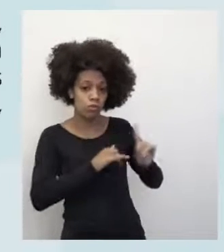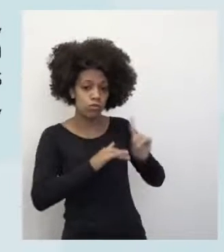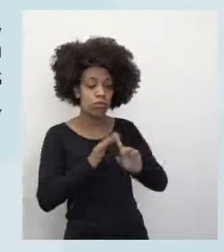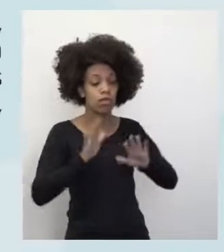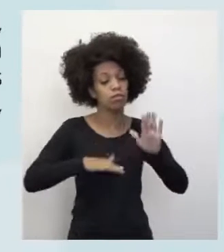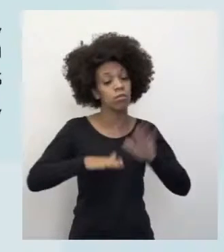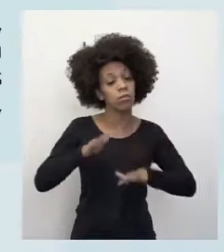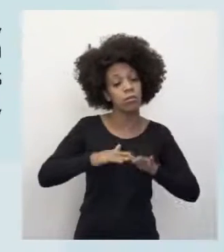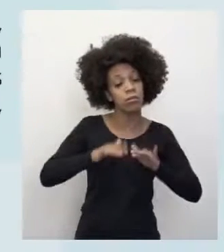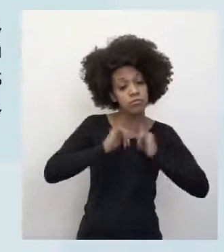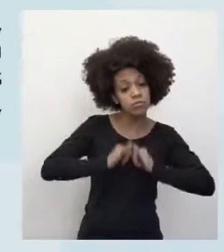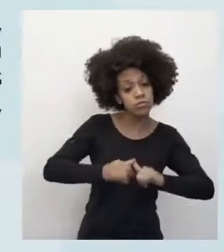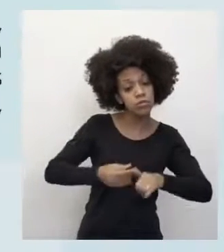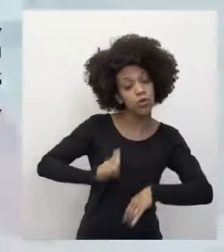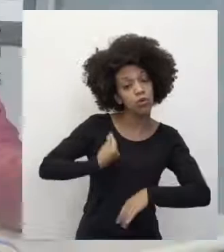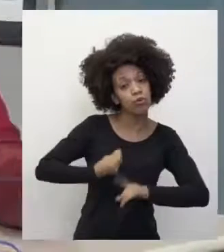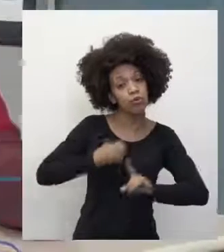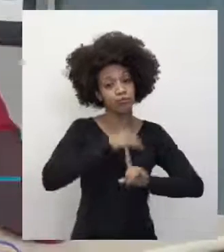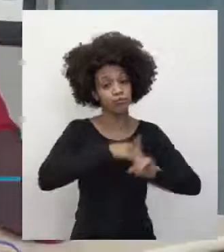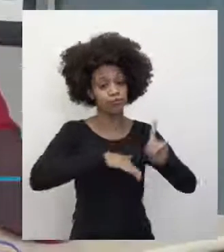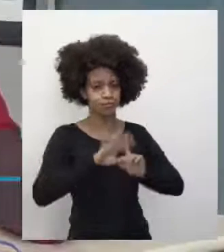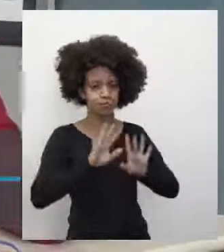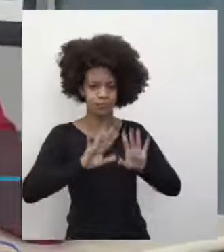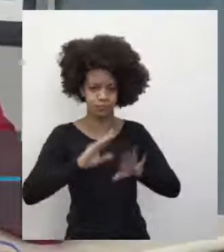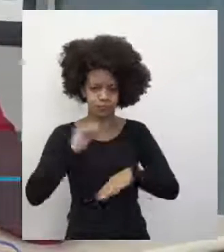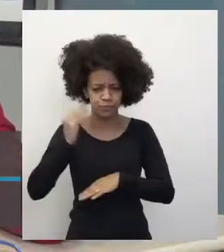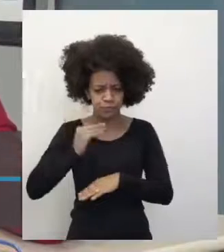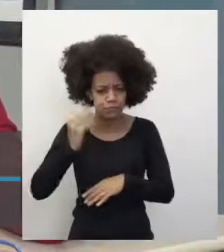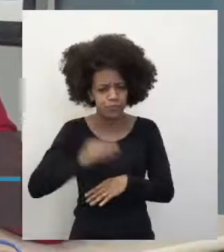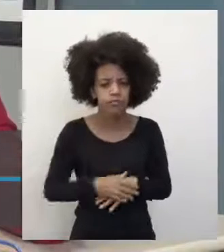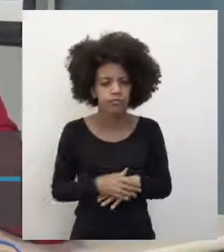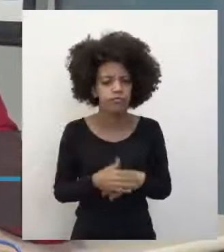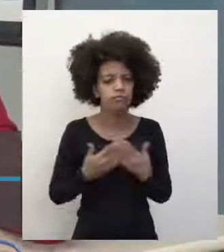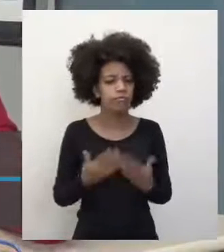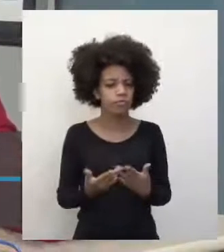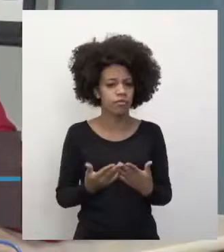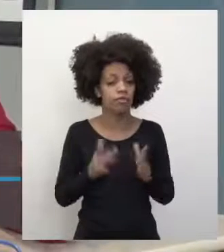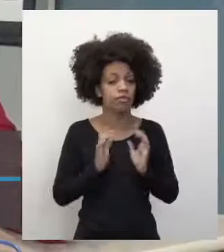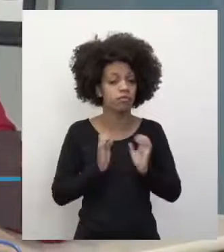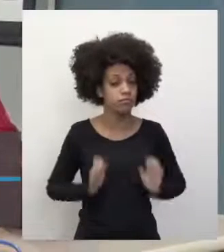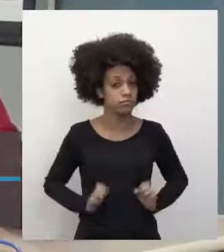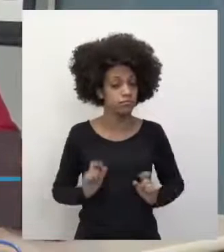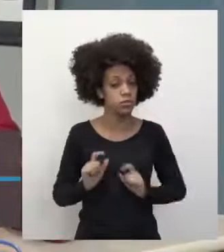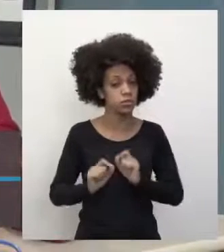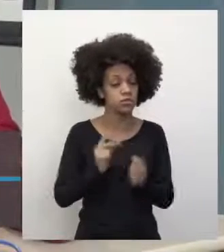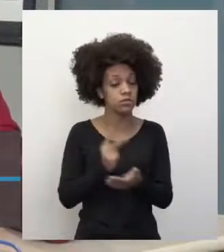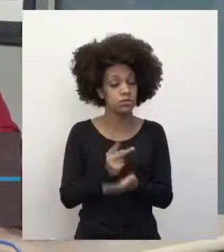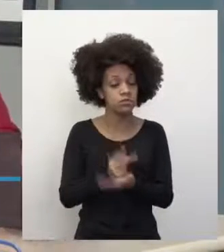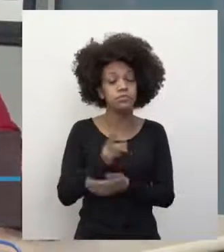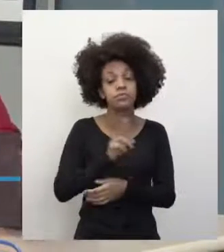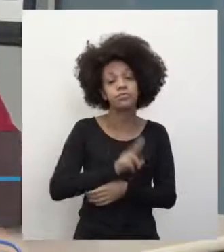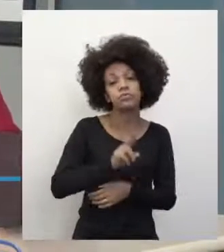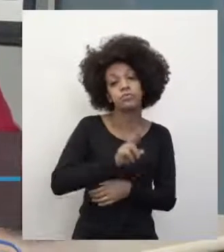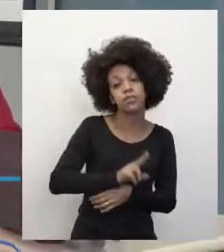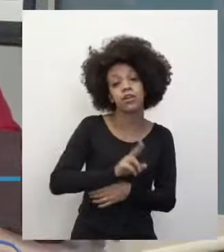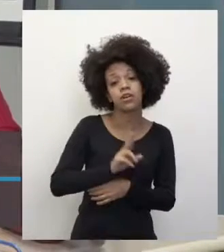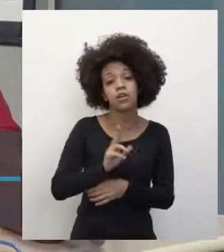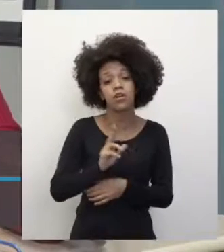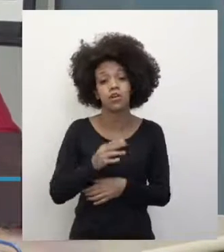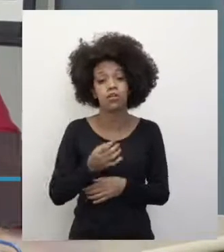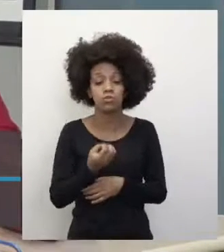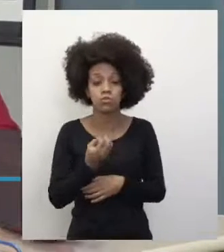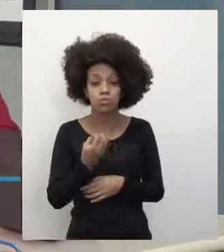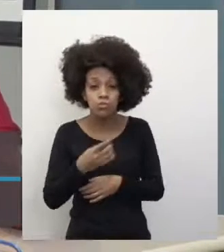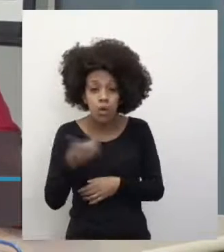normalmente transmitidos no convívio social. Então, quando a gente fala de dimensão ética, gente, é sempre utilizar os nossos dons